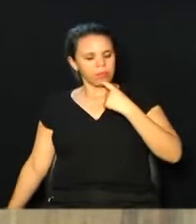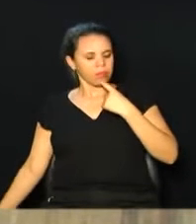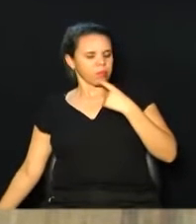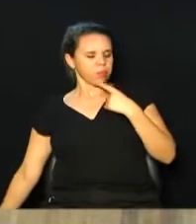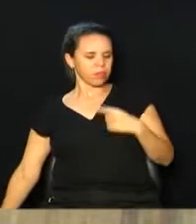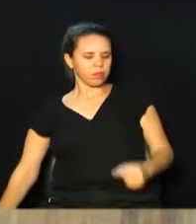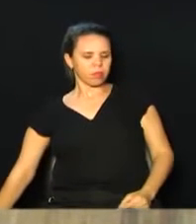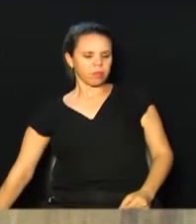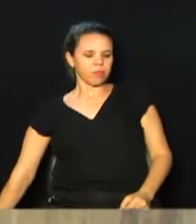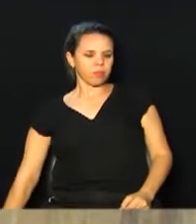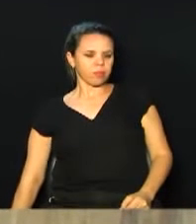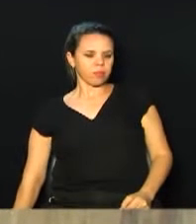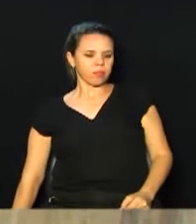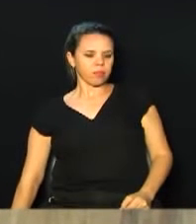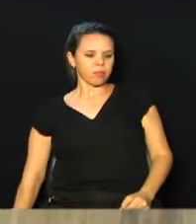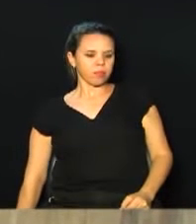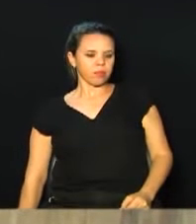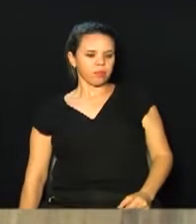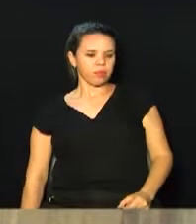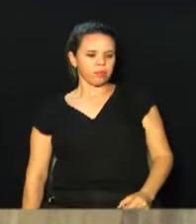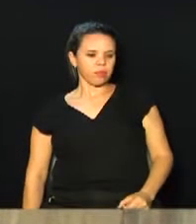Campinas?